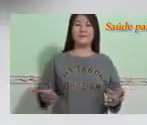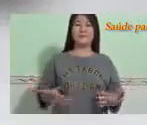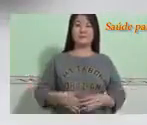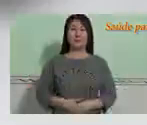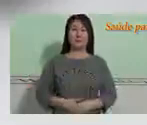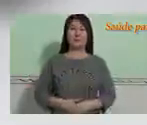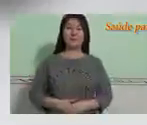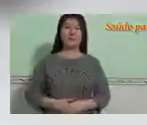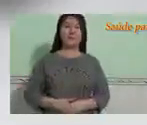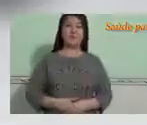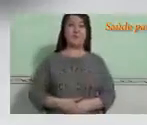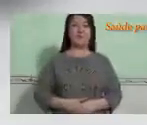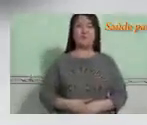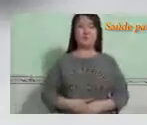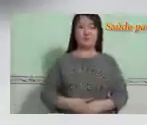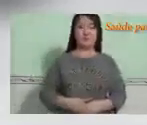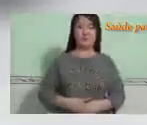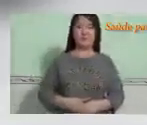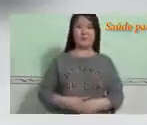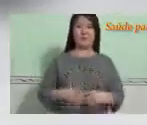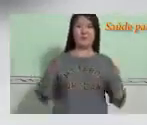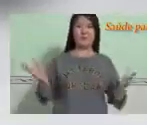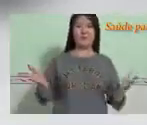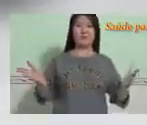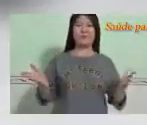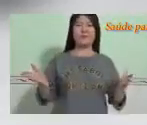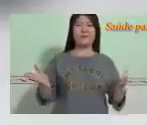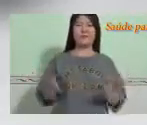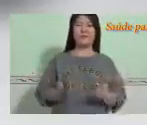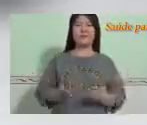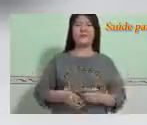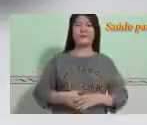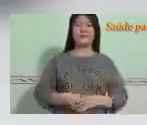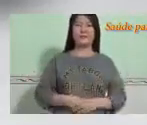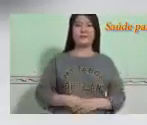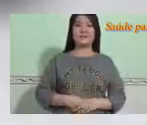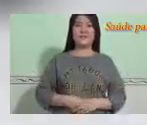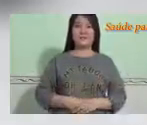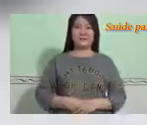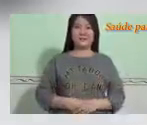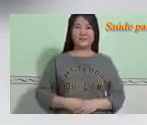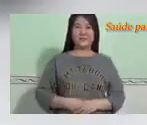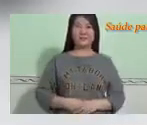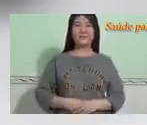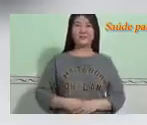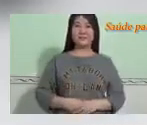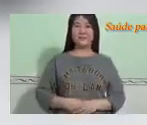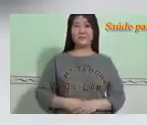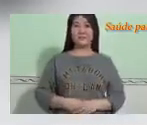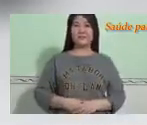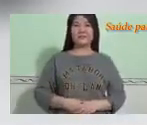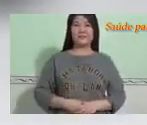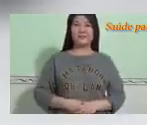Por outro lado, vírgula, a janela imunológica é o tempo entre a infecção e a detecção por meio de exames, vírgula, ou seja,